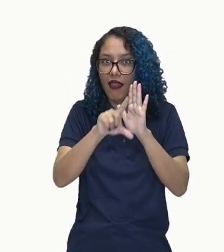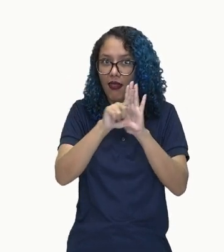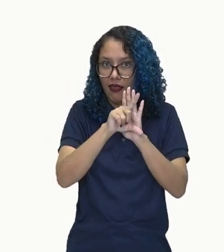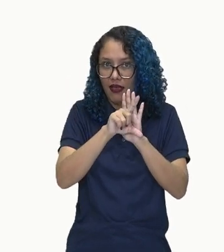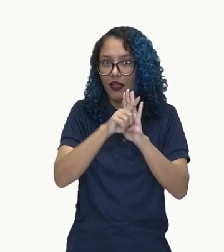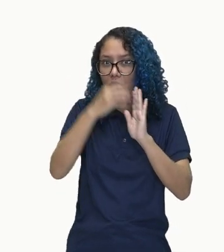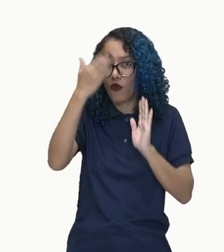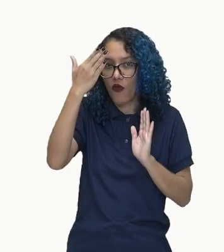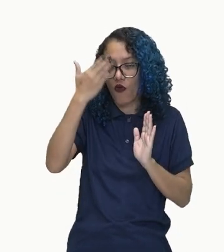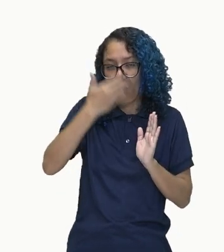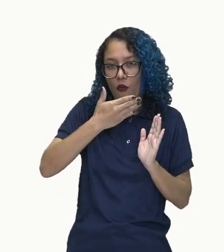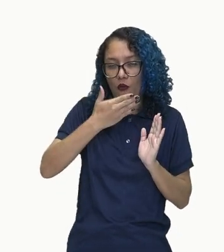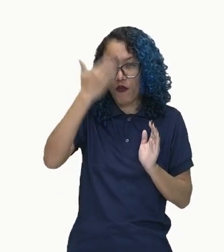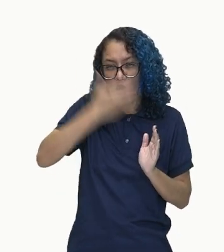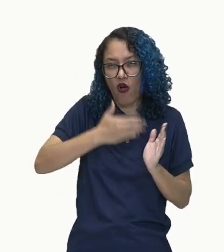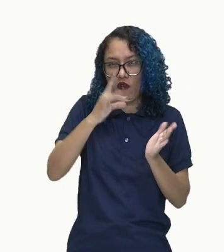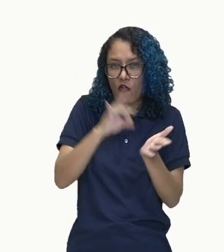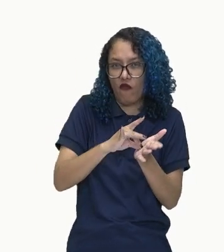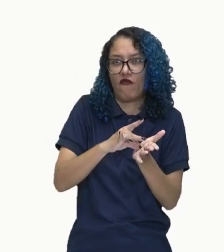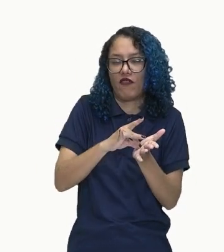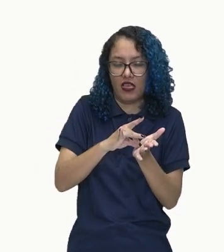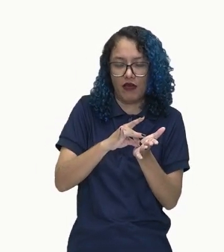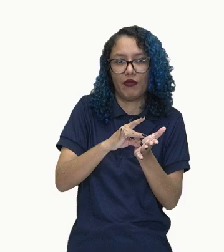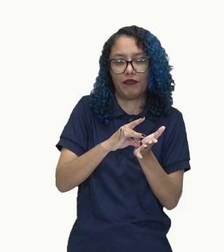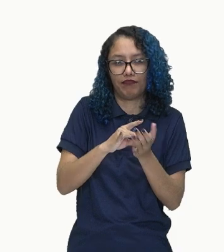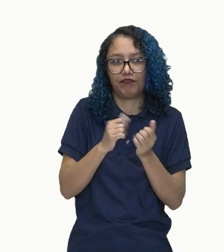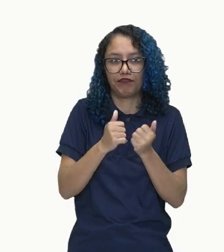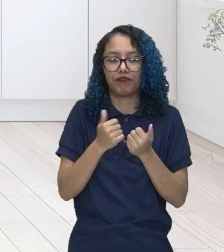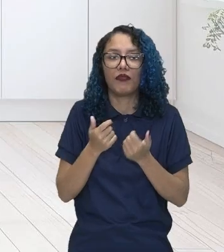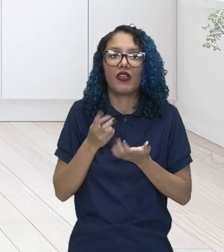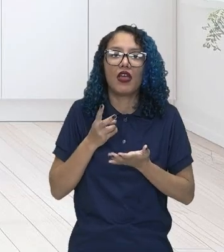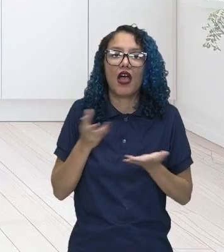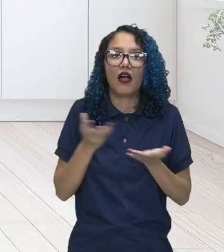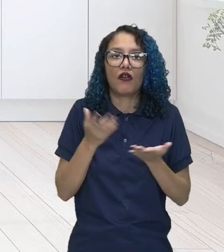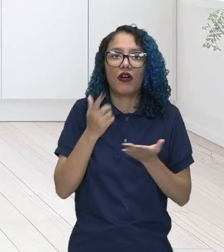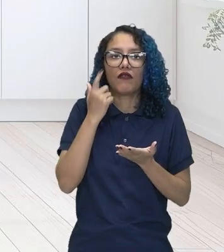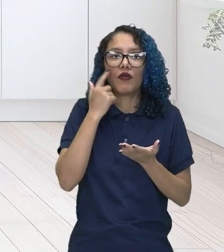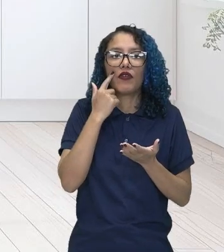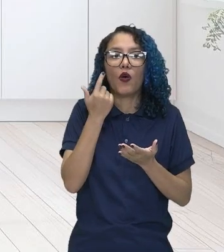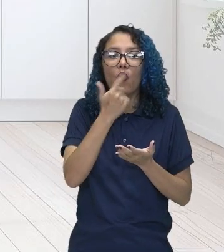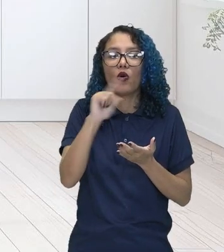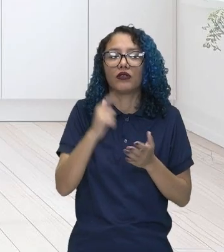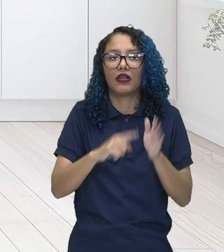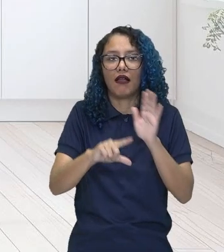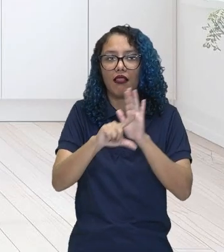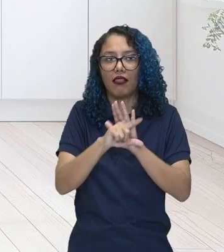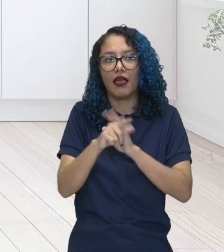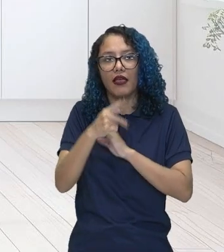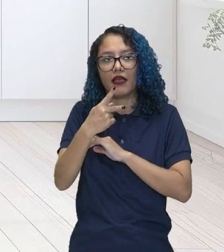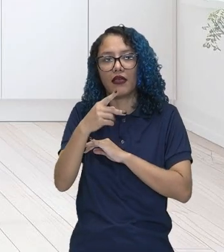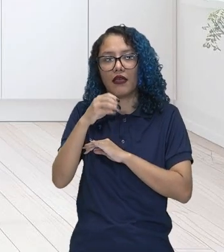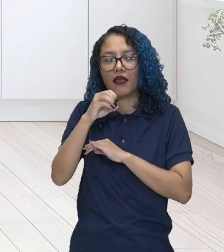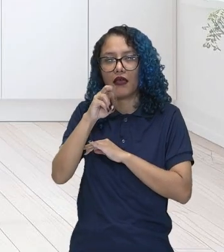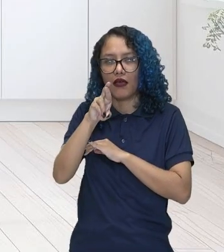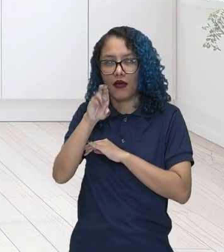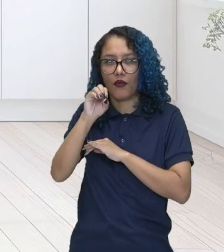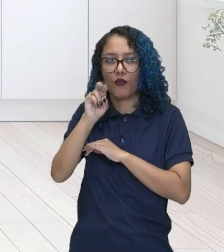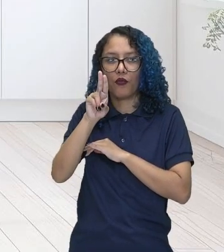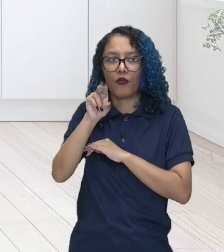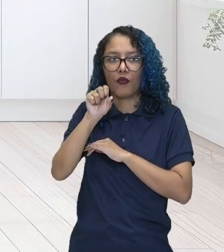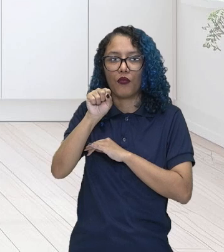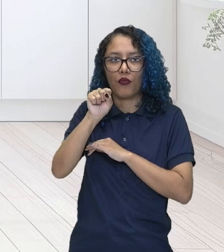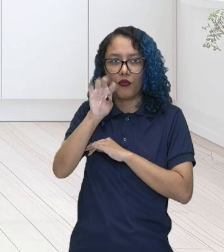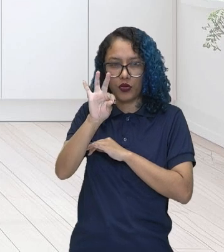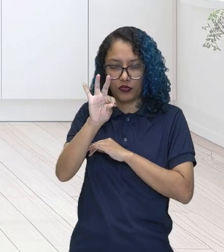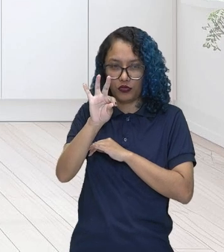meus queridos? E agora a gente vai conhecer a lei de Proust, que é a lei das